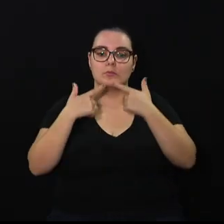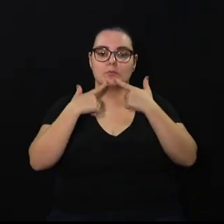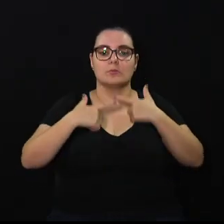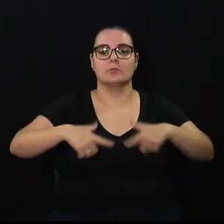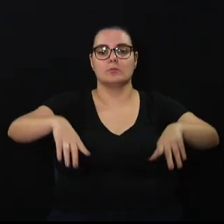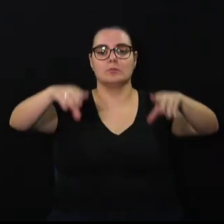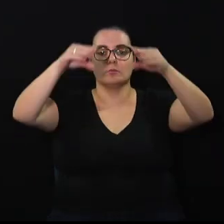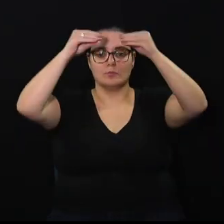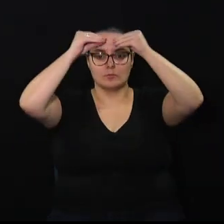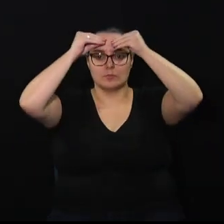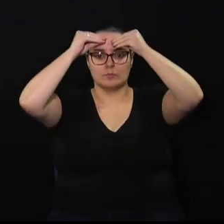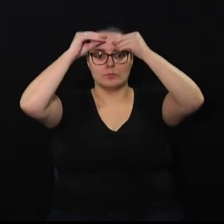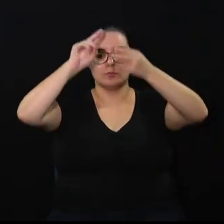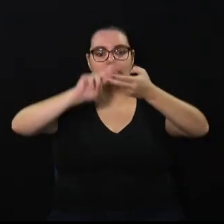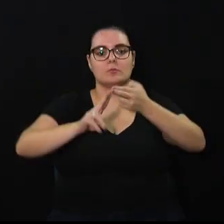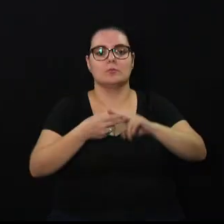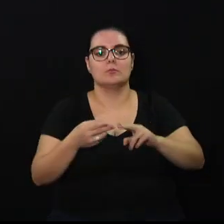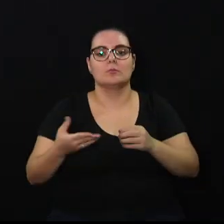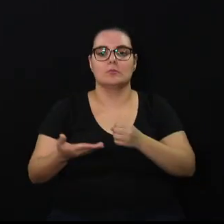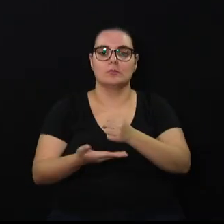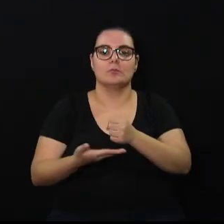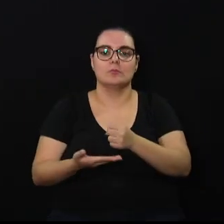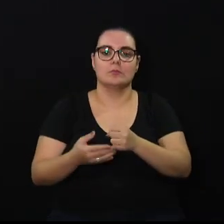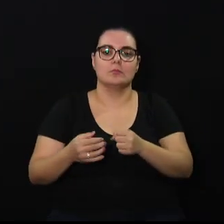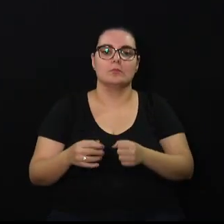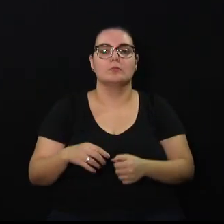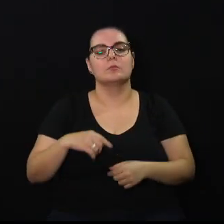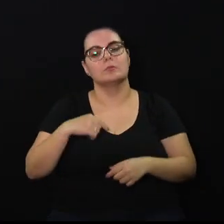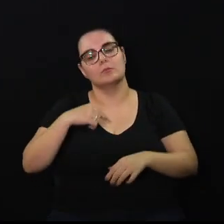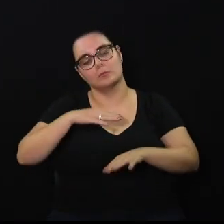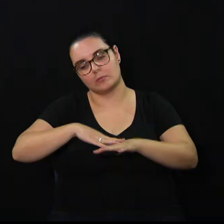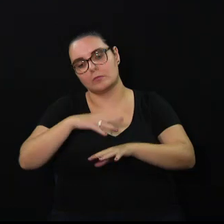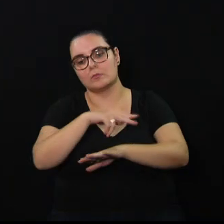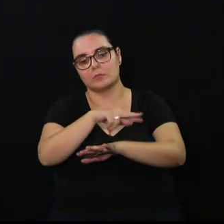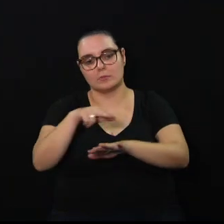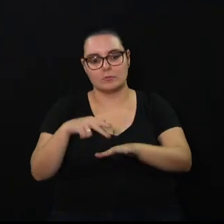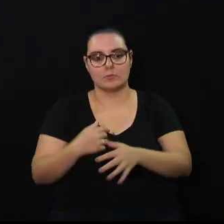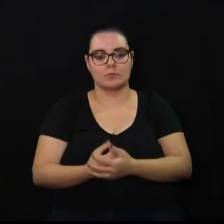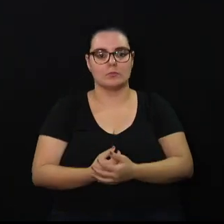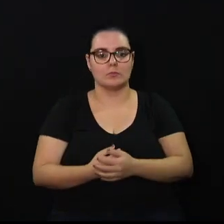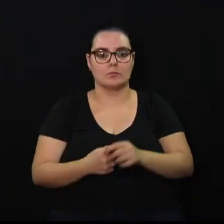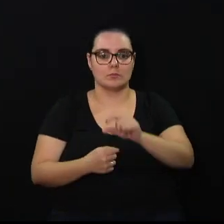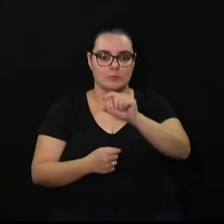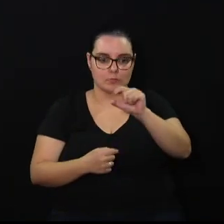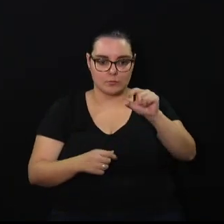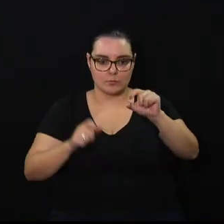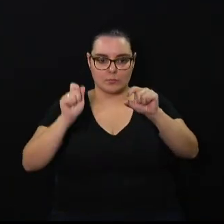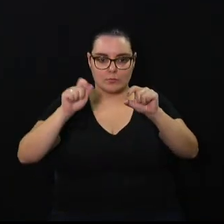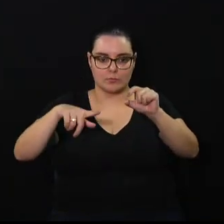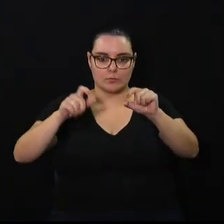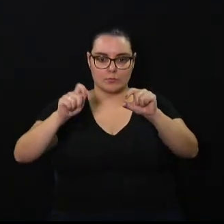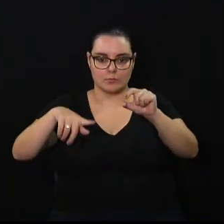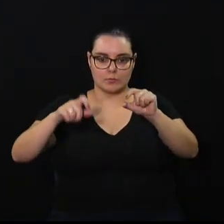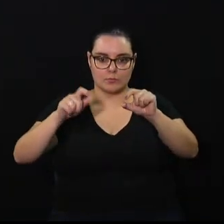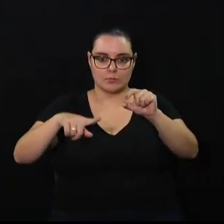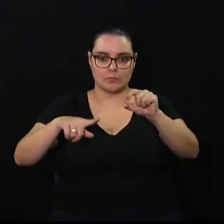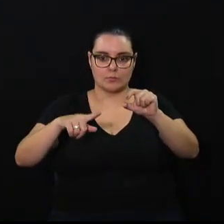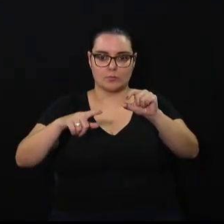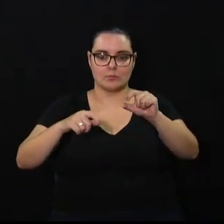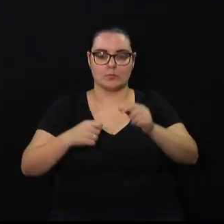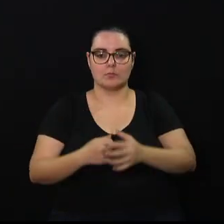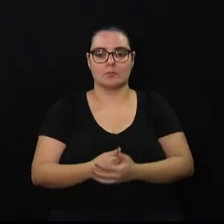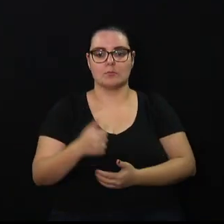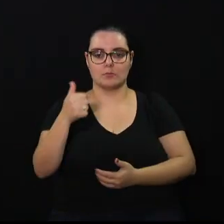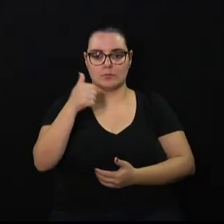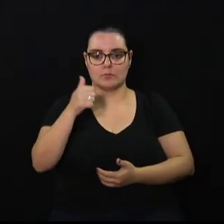avaliação de linguagem e habilidades básicas e etc para então os quadradinhos azuis foram é a primeira a nossa